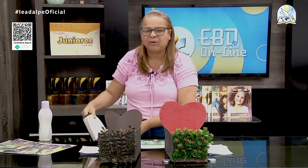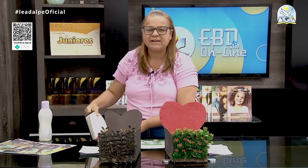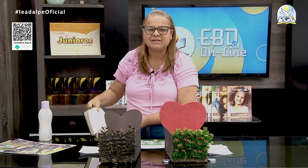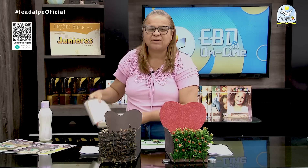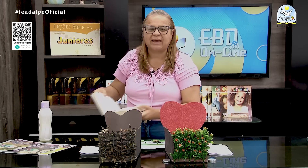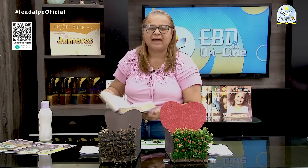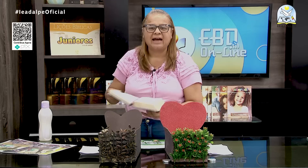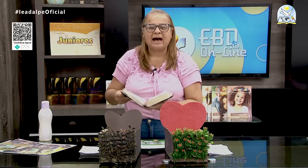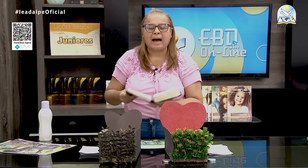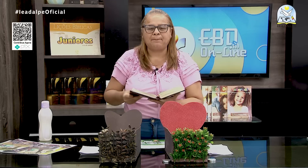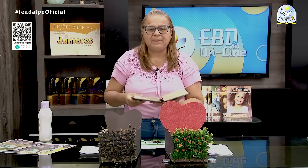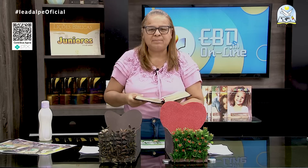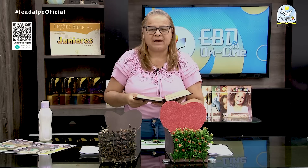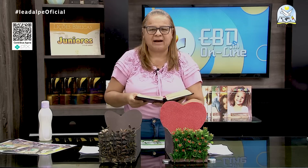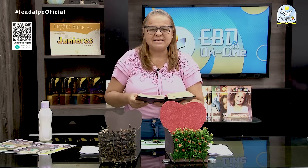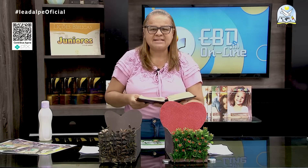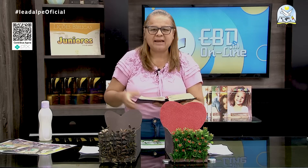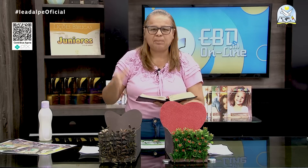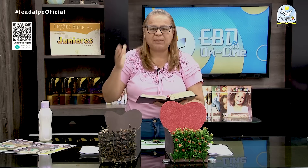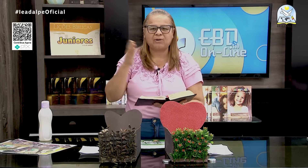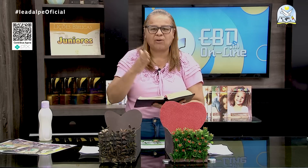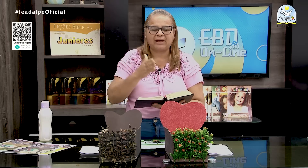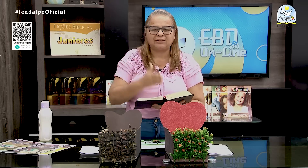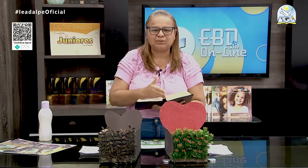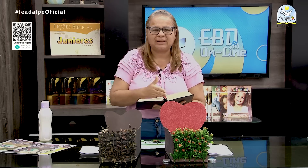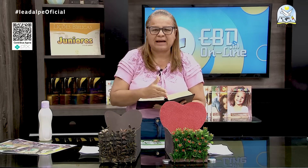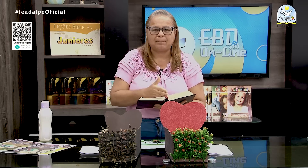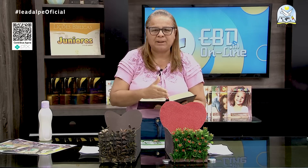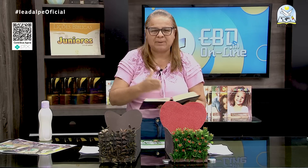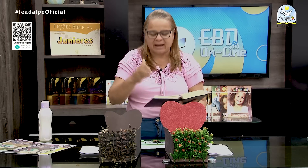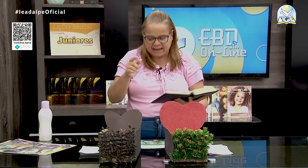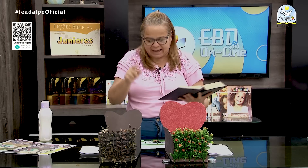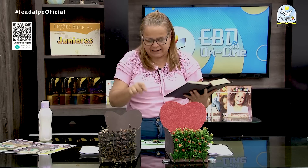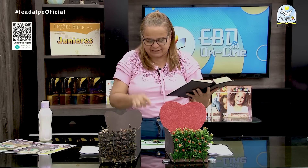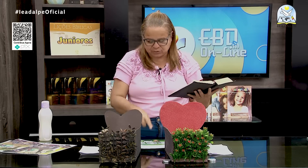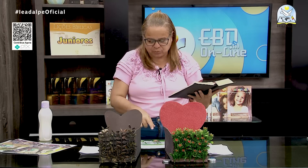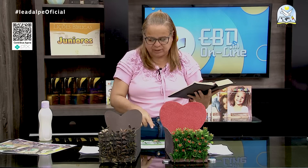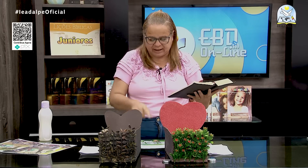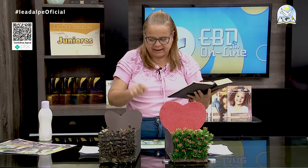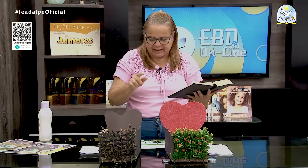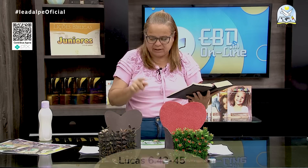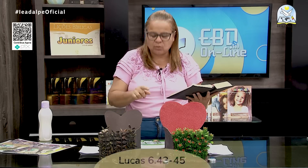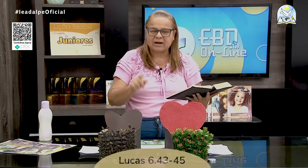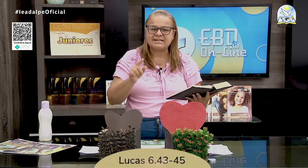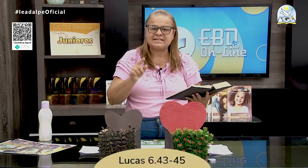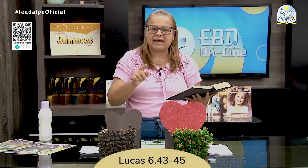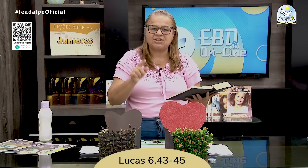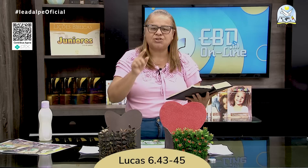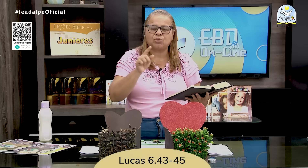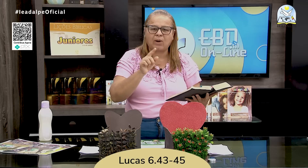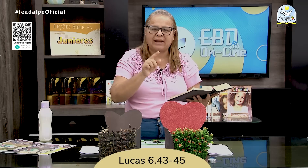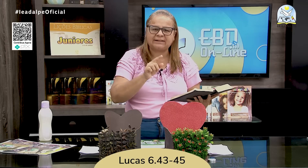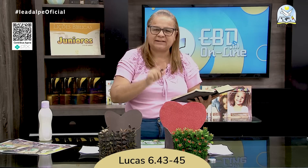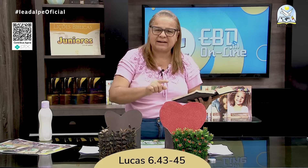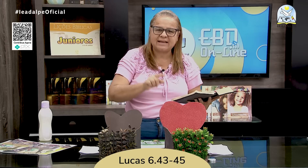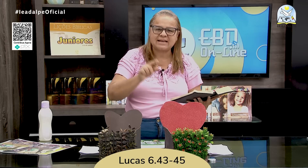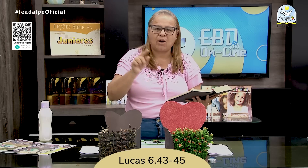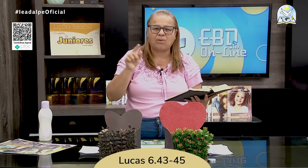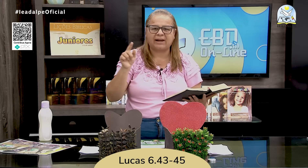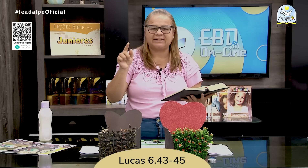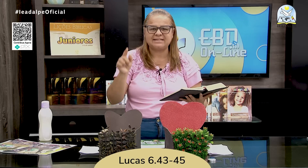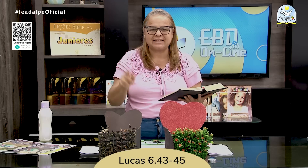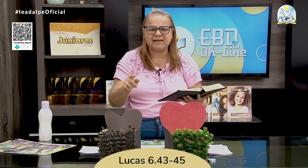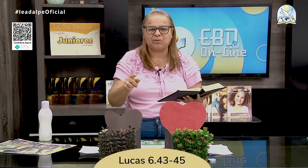sempre prioriza o que a Bíblia sempre com leitura da Bíblia a leitura é em Lucas 6 do 43